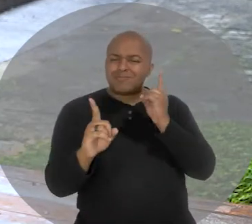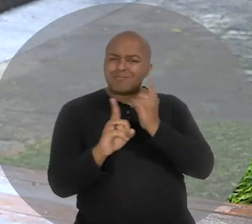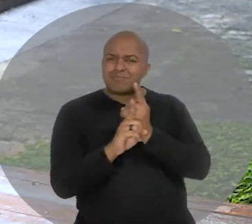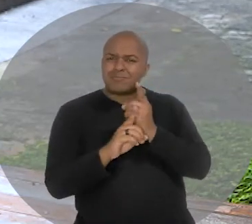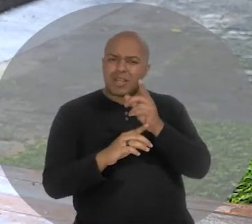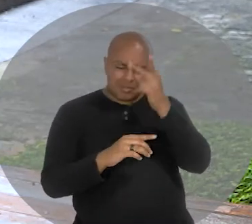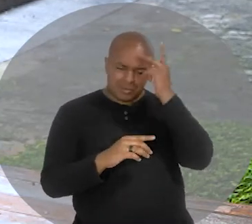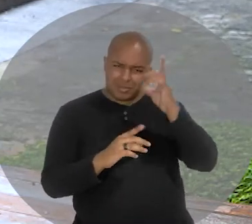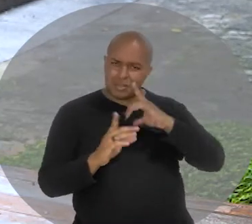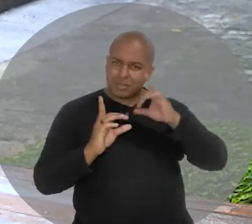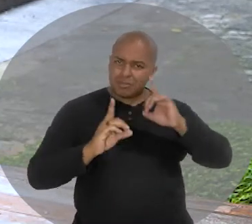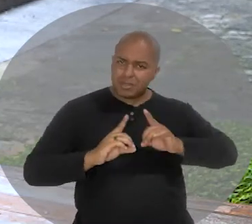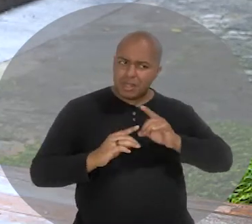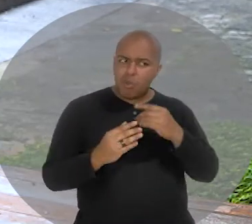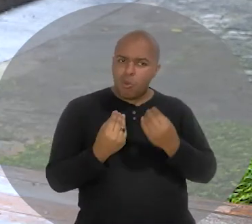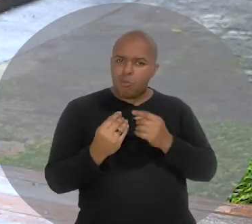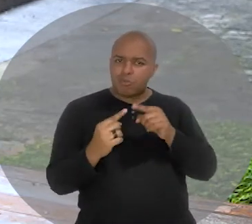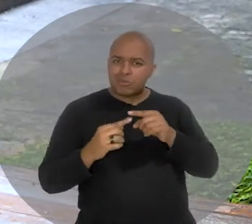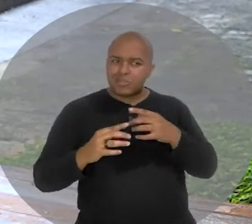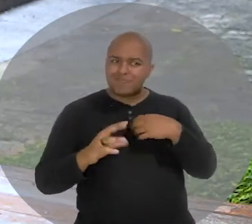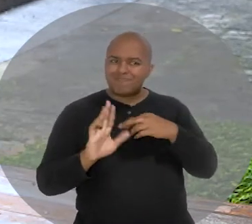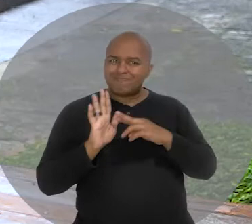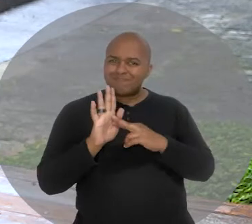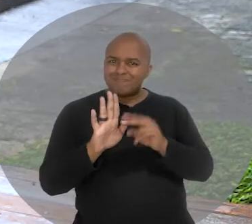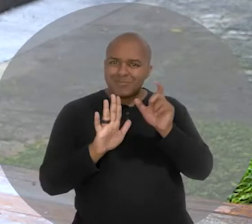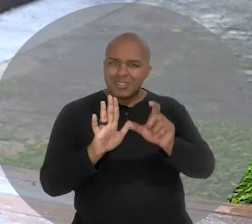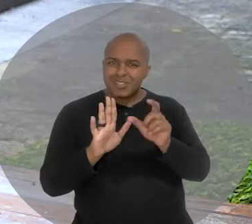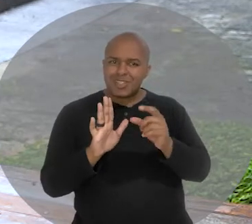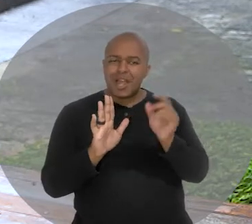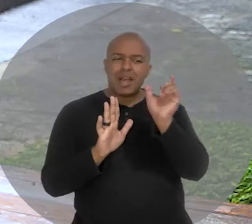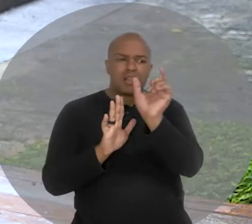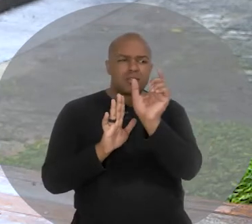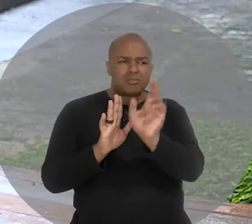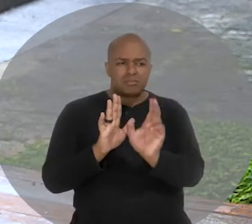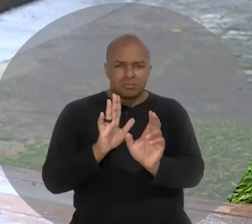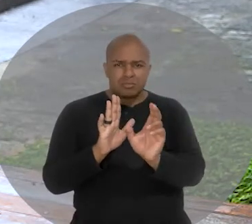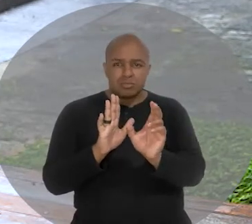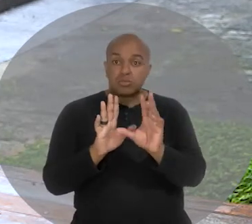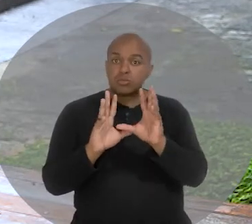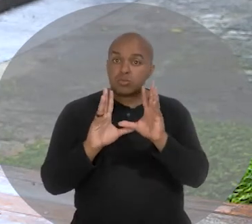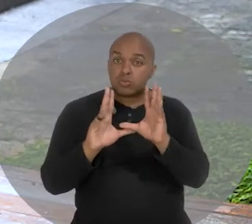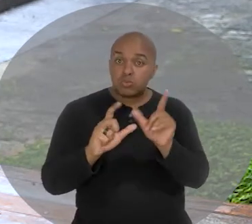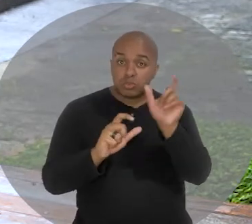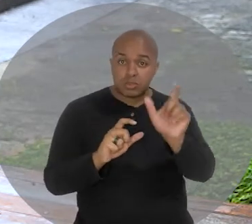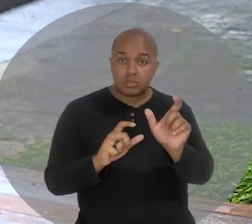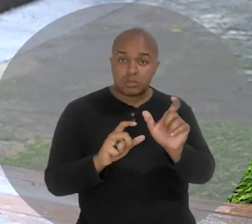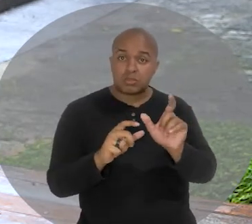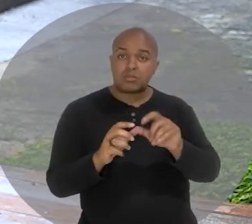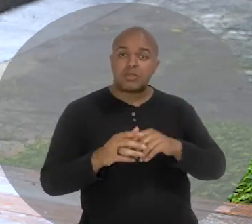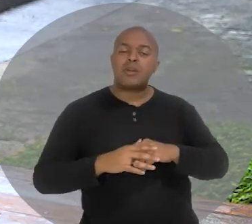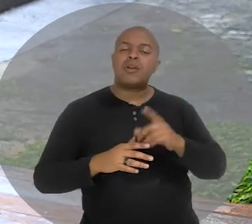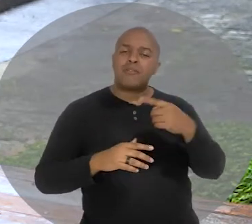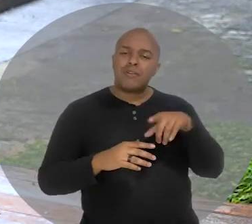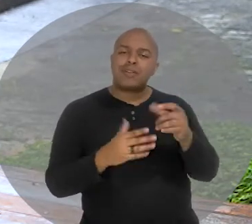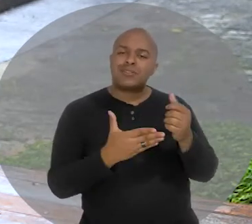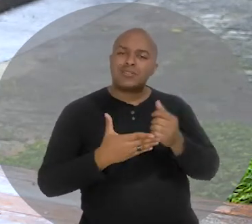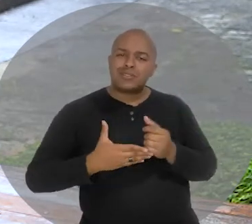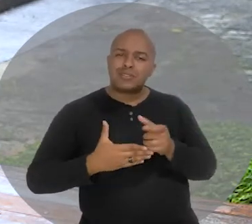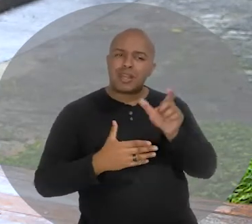com deficiência, a forma que você se refere, a nomenclatura, tudo isso vai